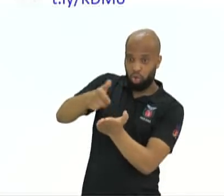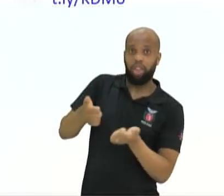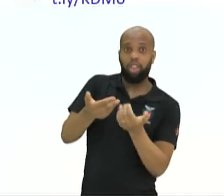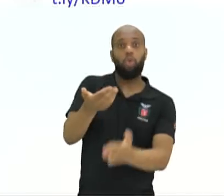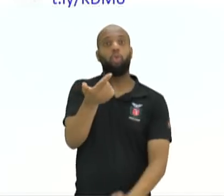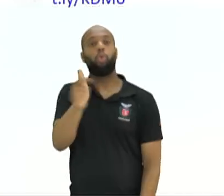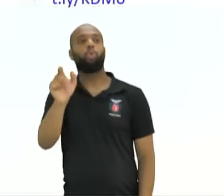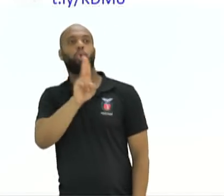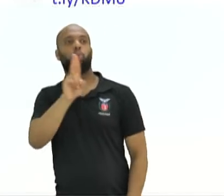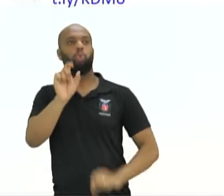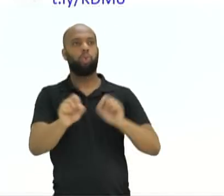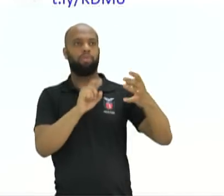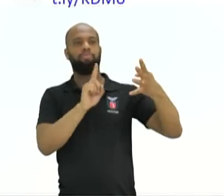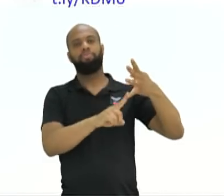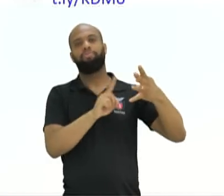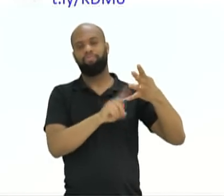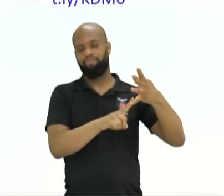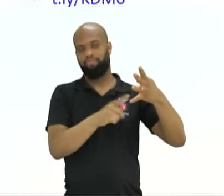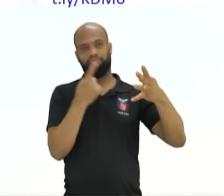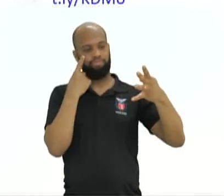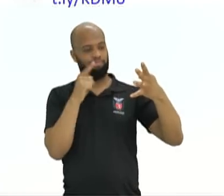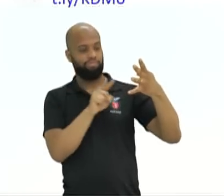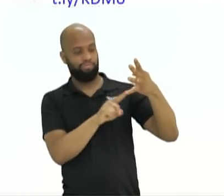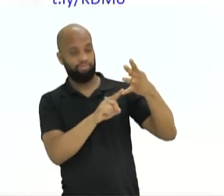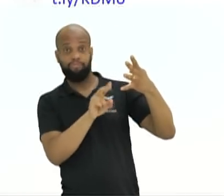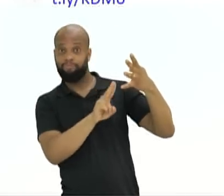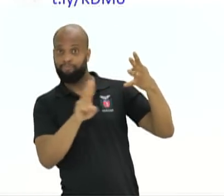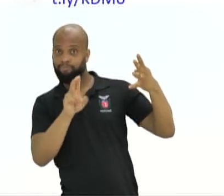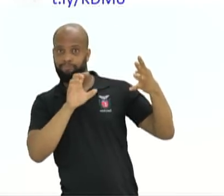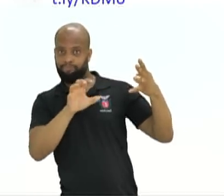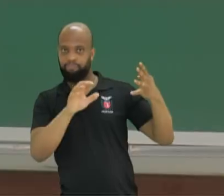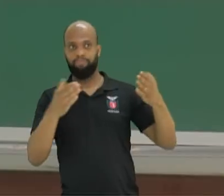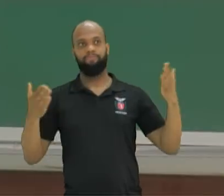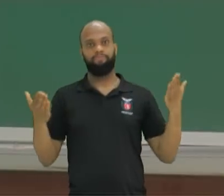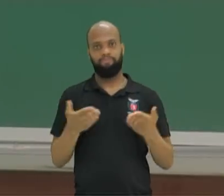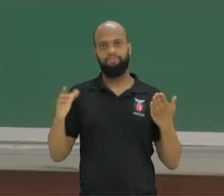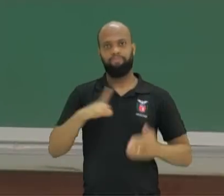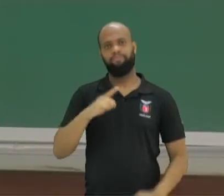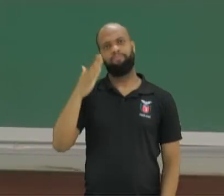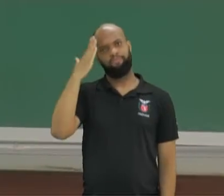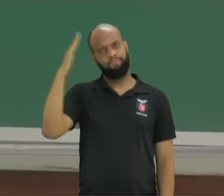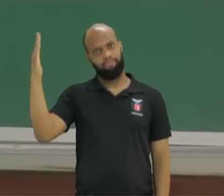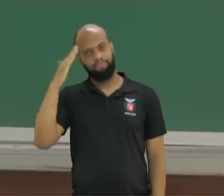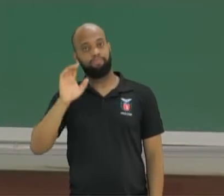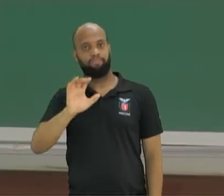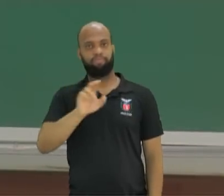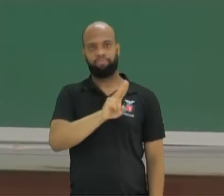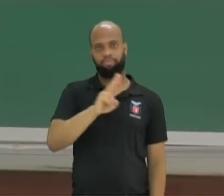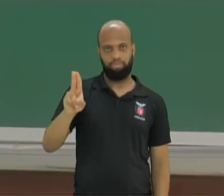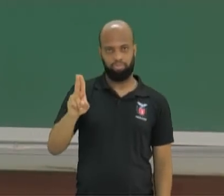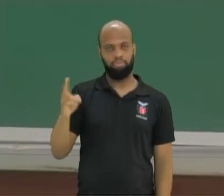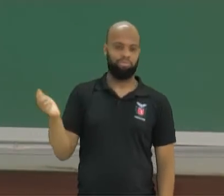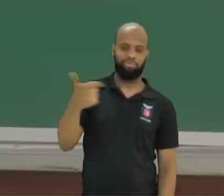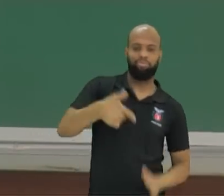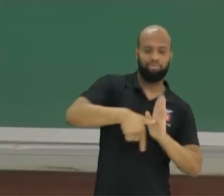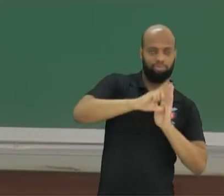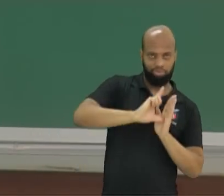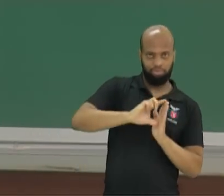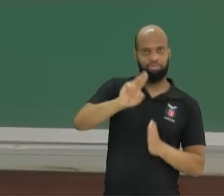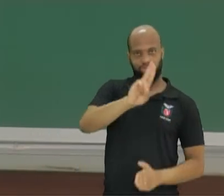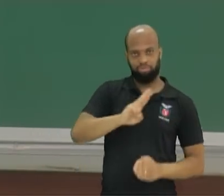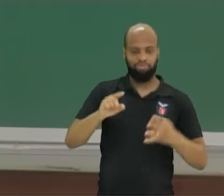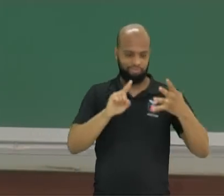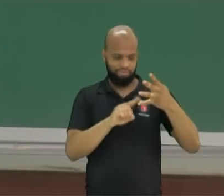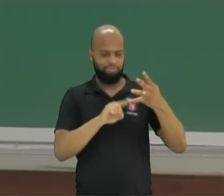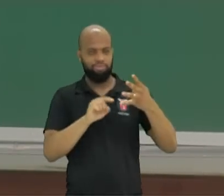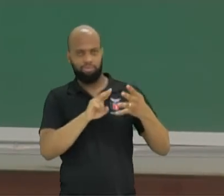Foi rebatizado para moonwalk, né? E hoje ele é mais conhecido por esse nome do que pelo nome original. Depois,